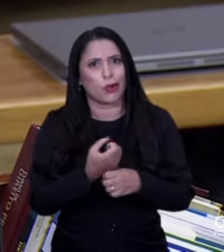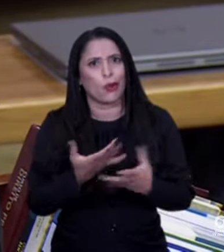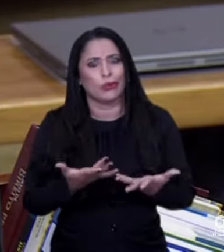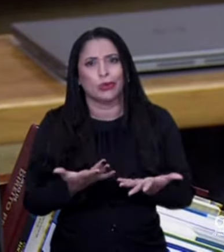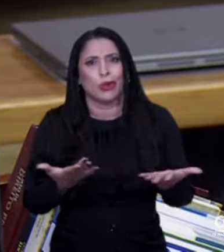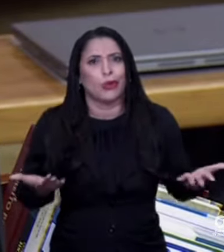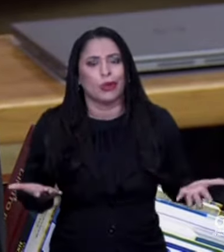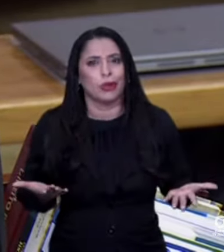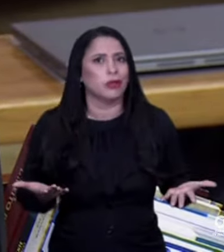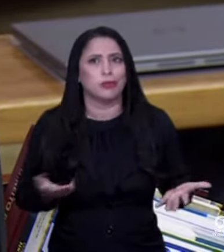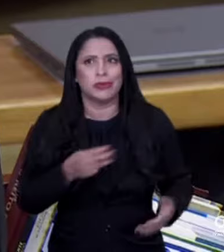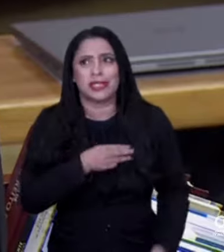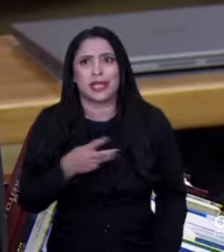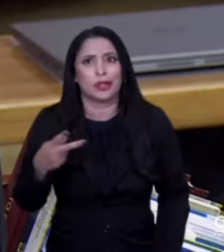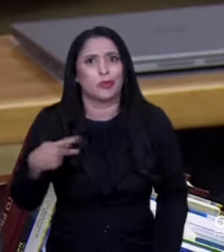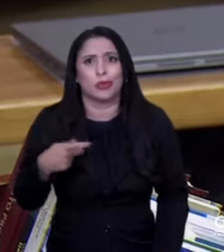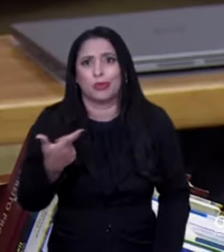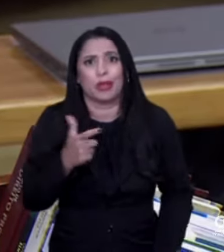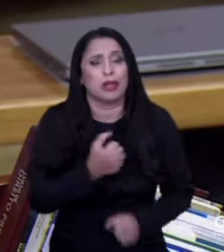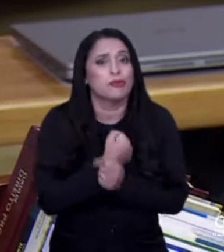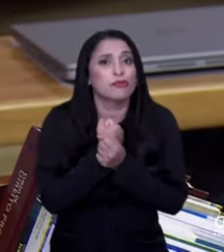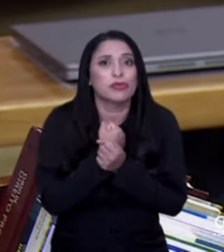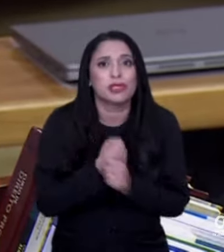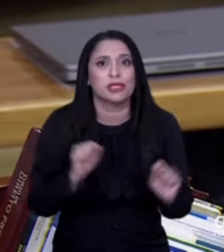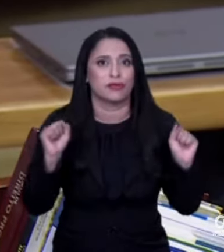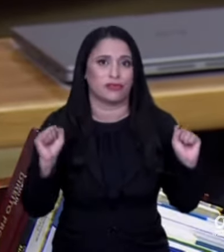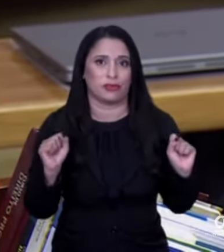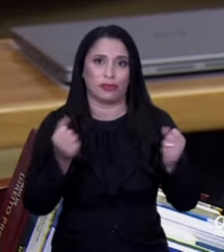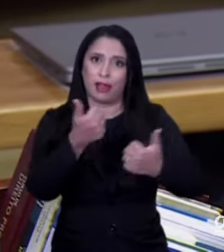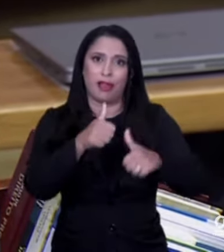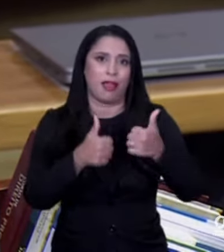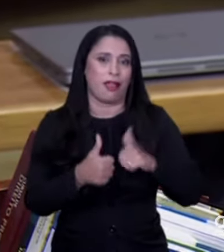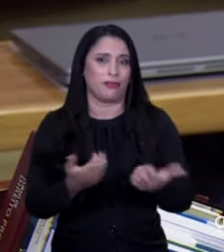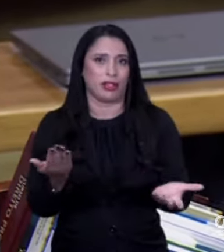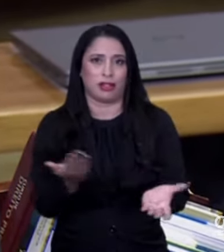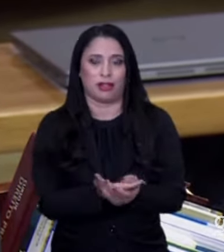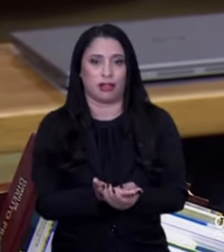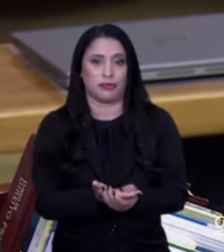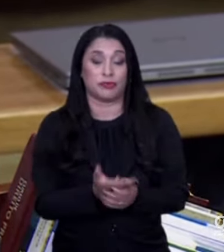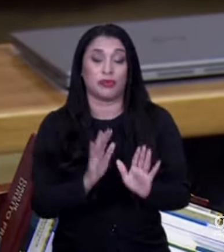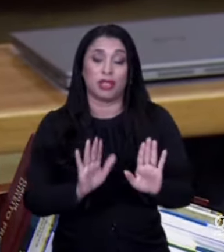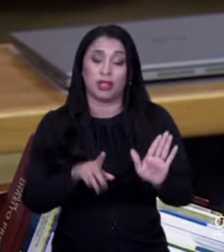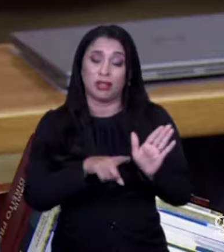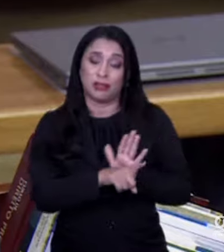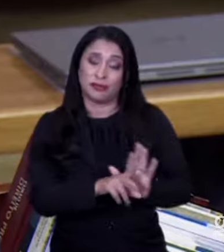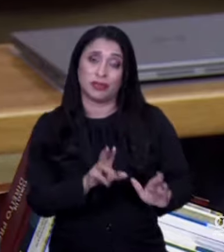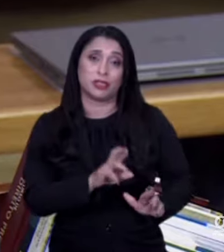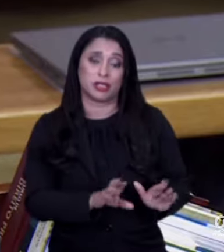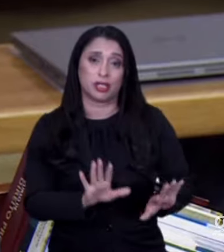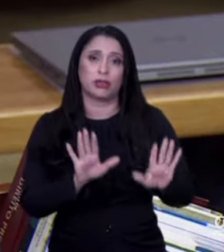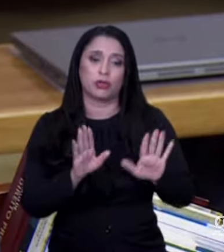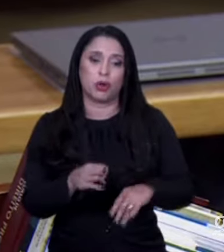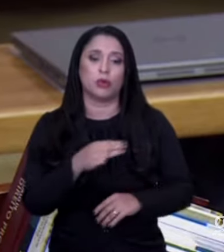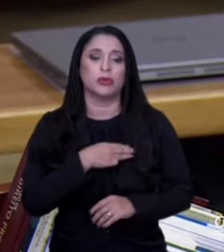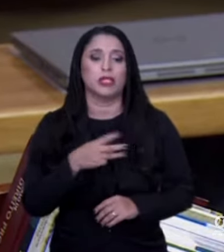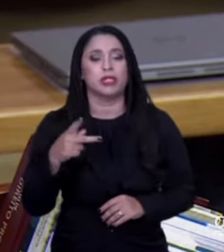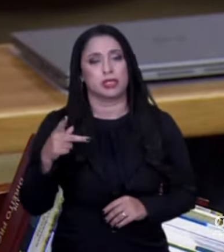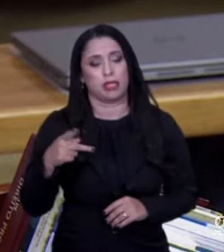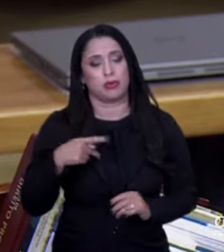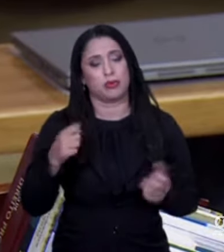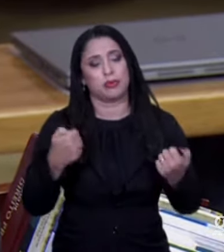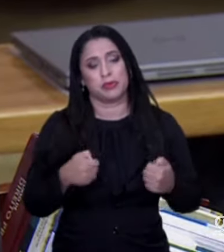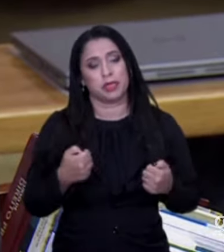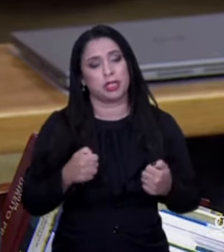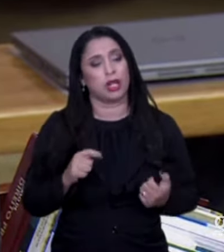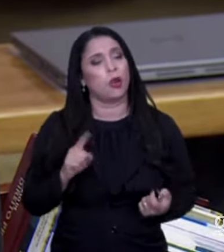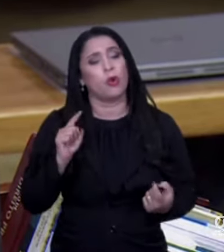afirmando que o Ministério Público teria a menor condição de apurar isso. Então, parece aqui realmente que o Ministério Público tem de motivar